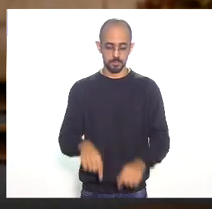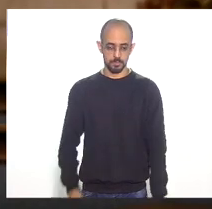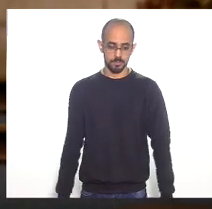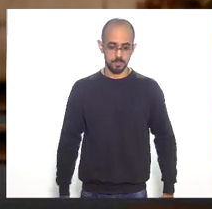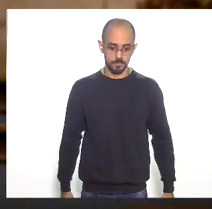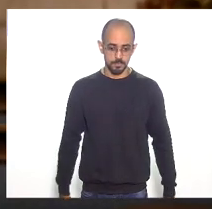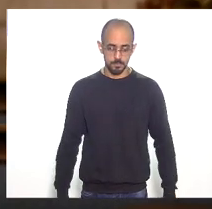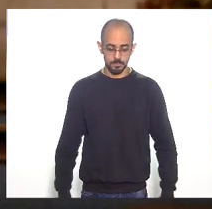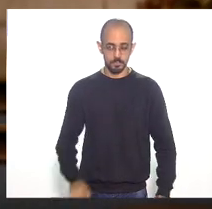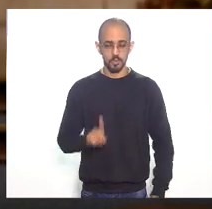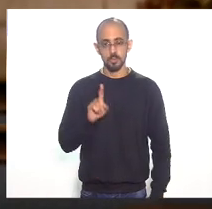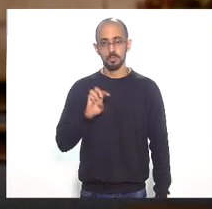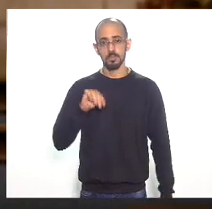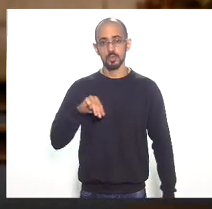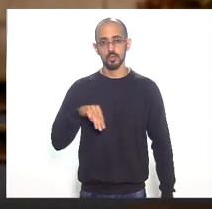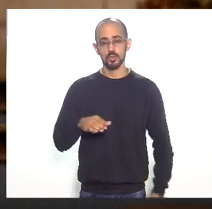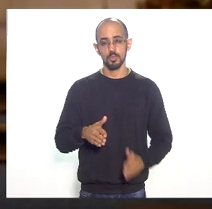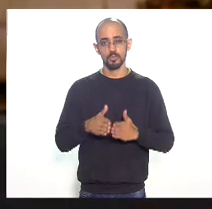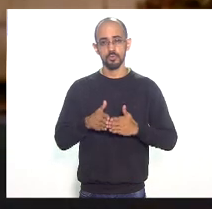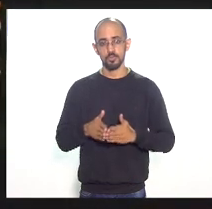Vamos respeitar um minuto lá, por favor.